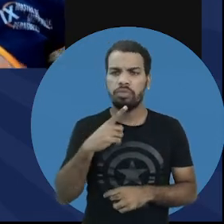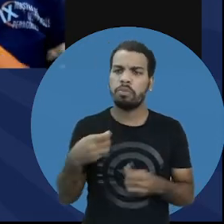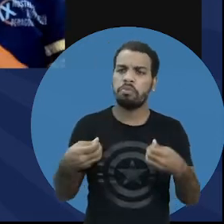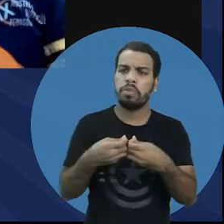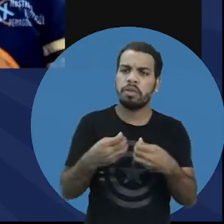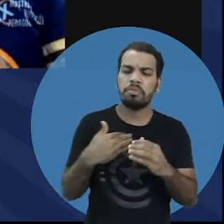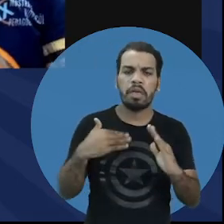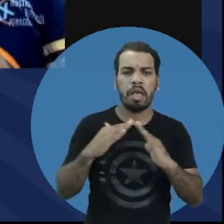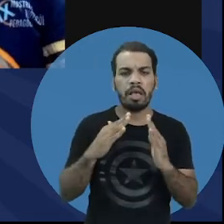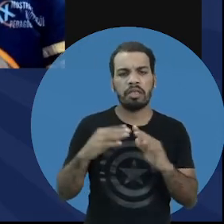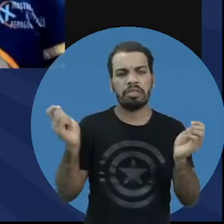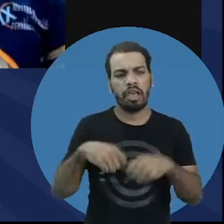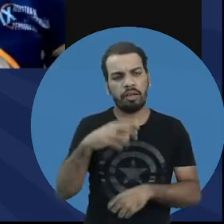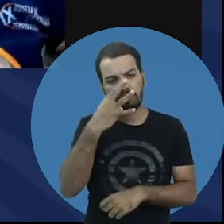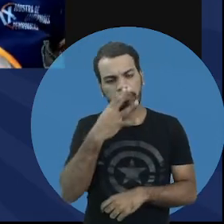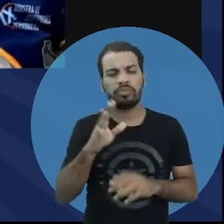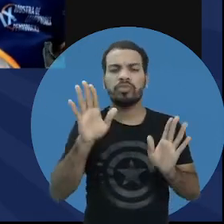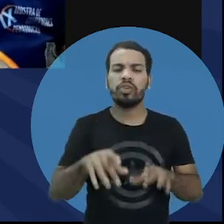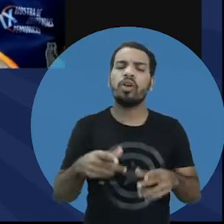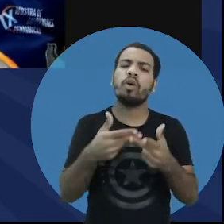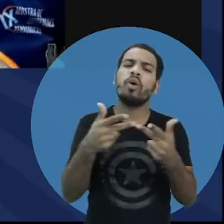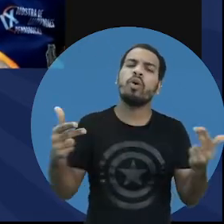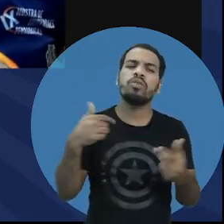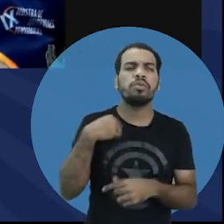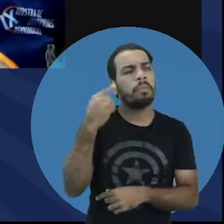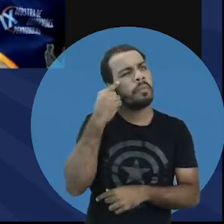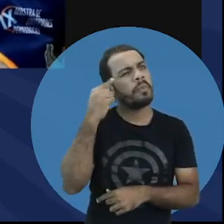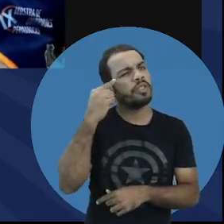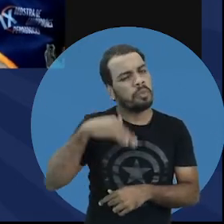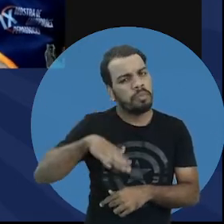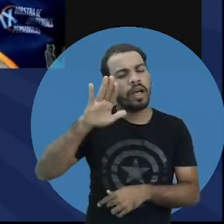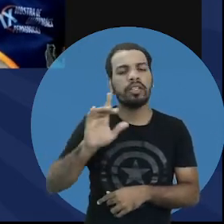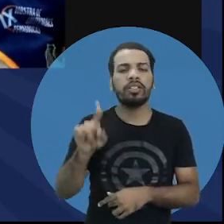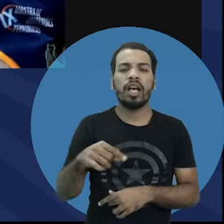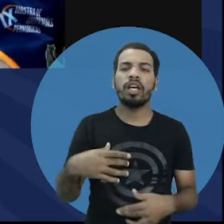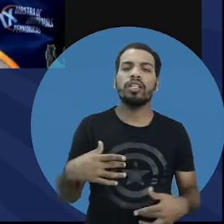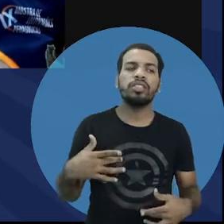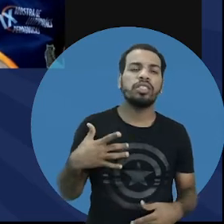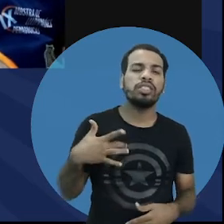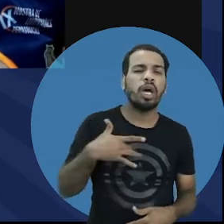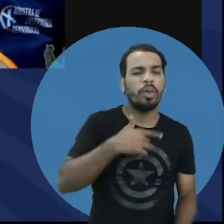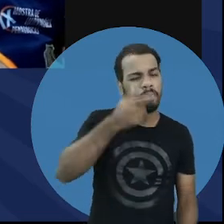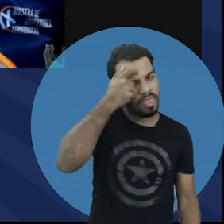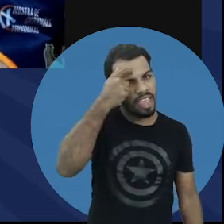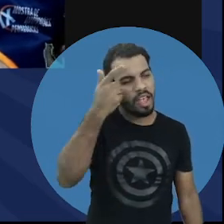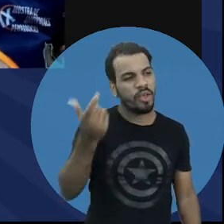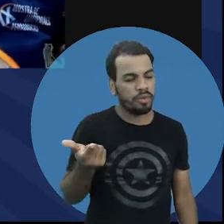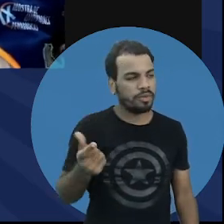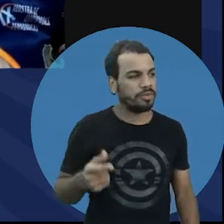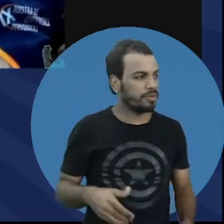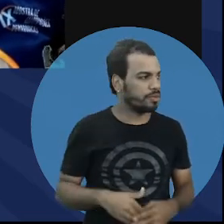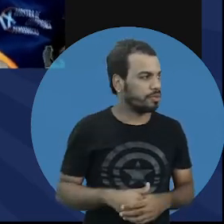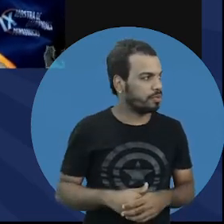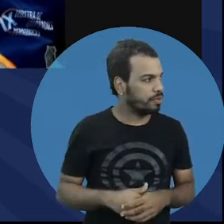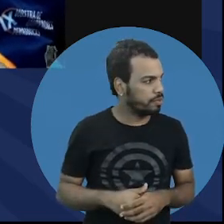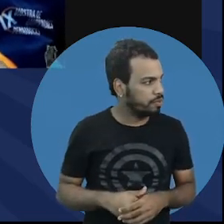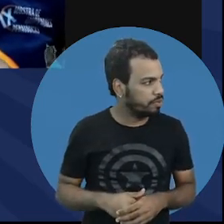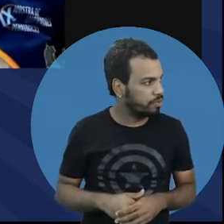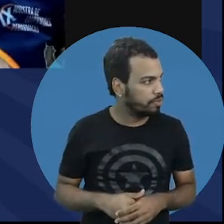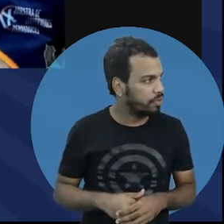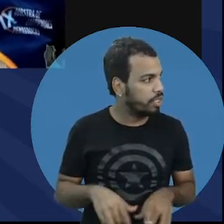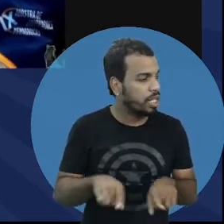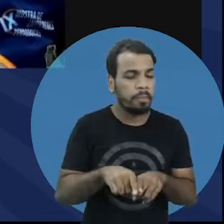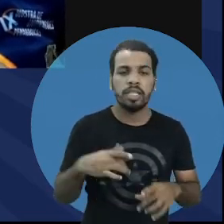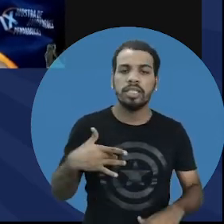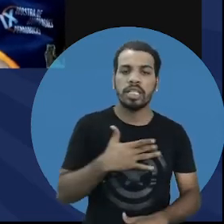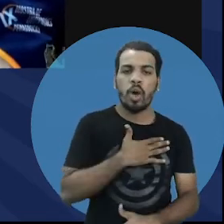dá para eu ir. São coisas que a gente pensou mais na saúde mental, que está sendo muito afetada, e na saúde